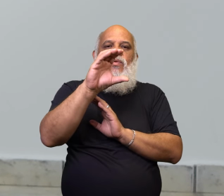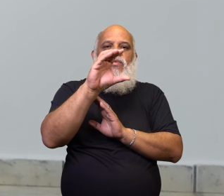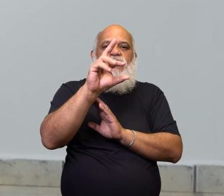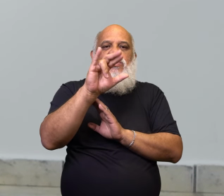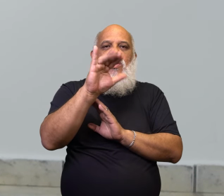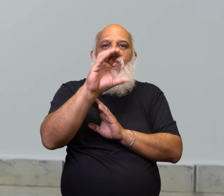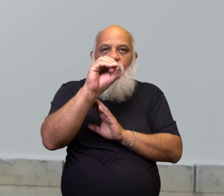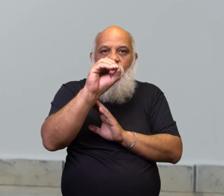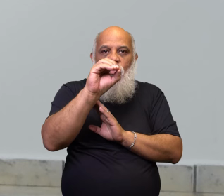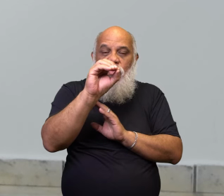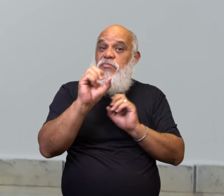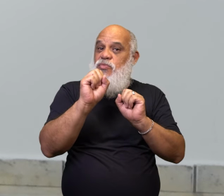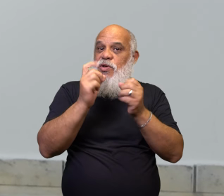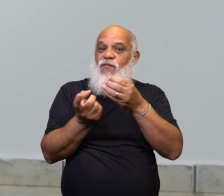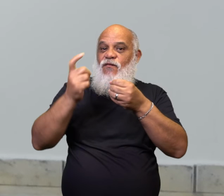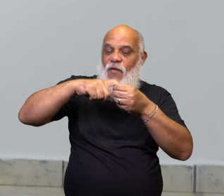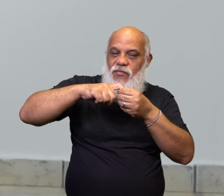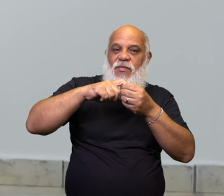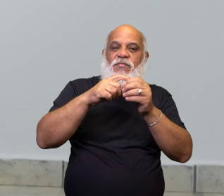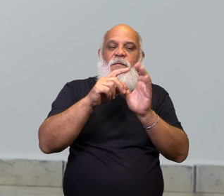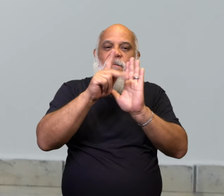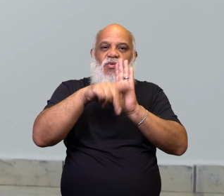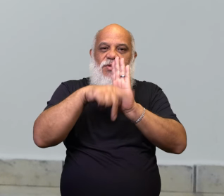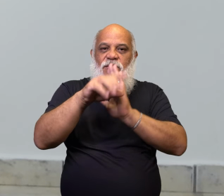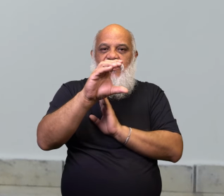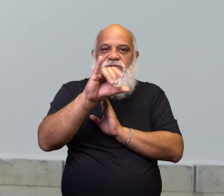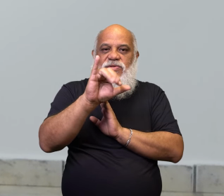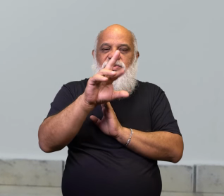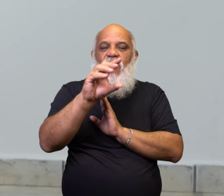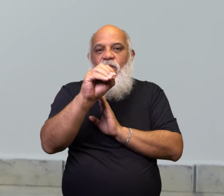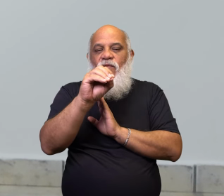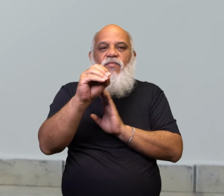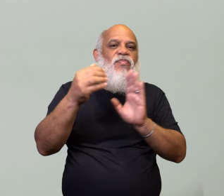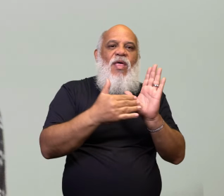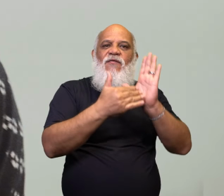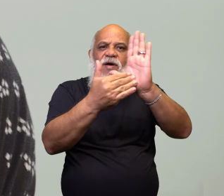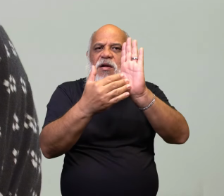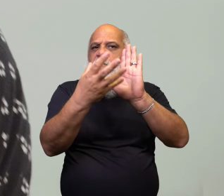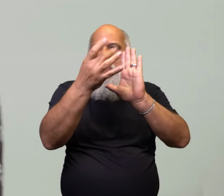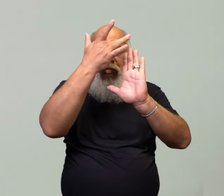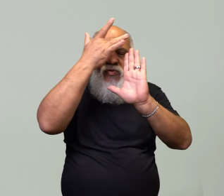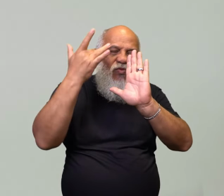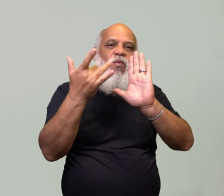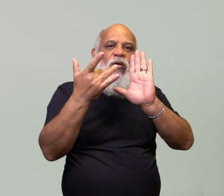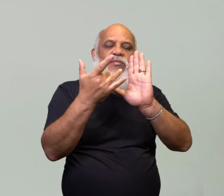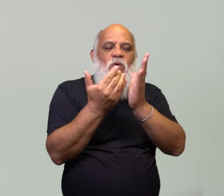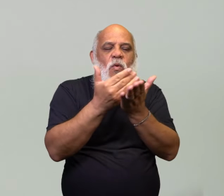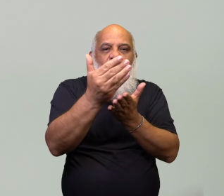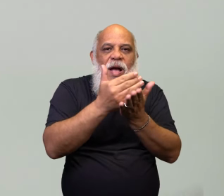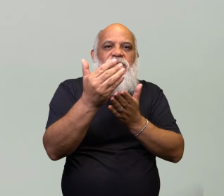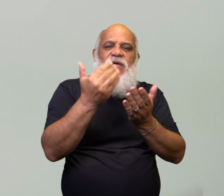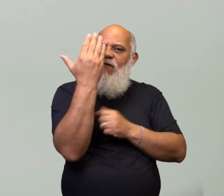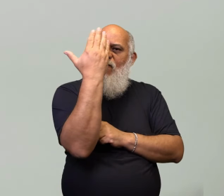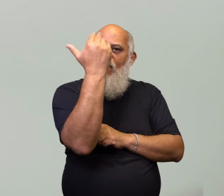cidade. Podia voltar esses projetos circo. E aonde revela os artistas. Então, esses projetos